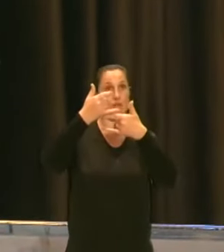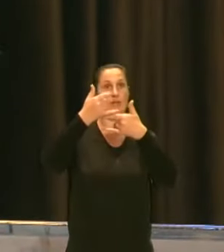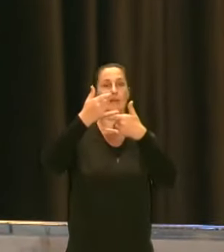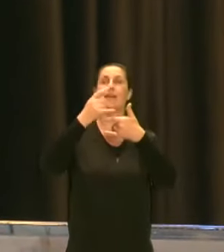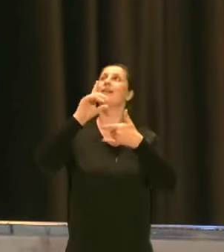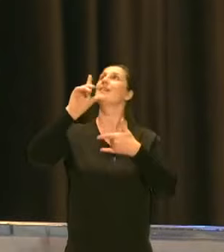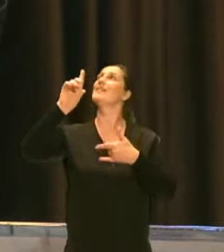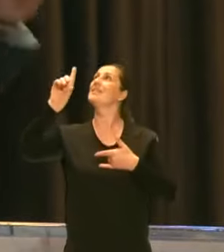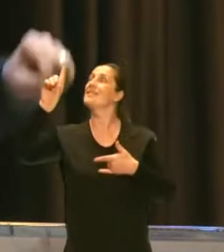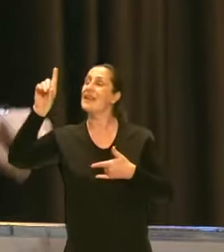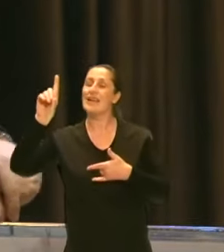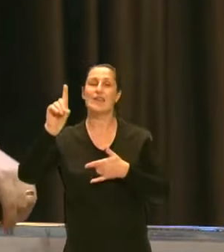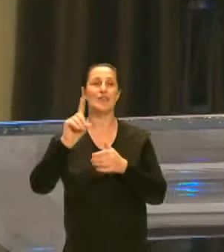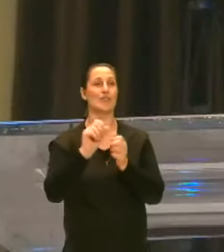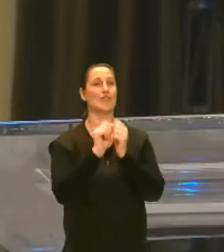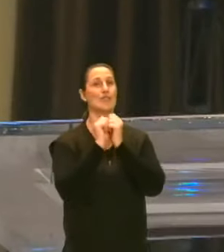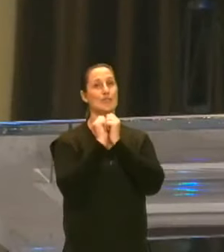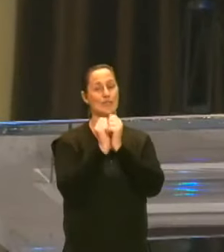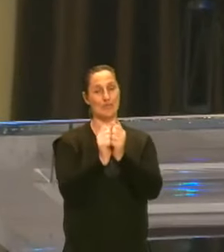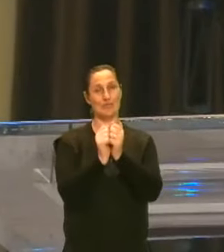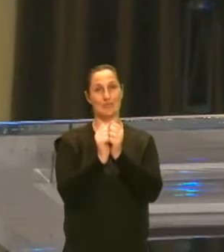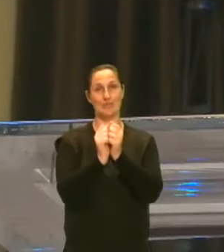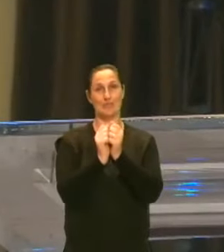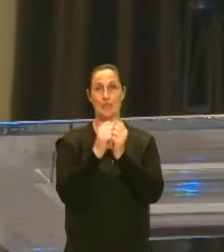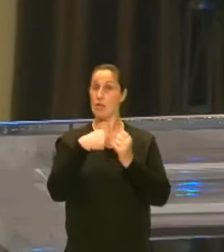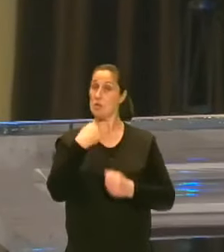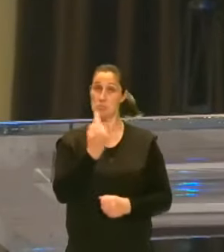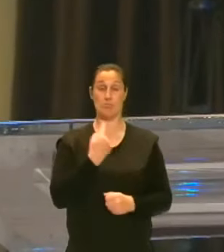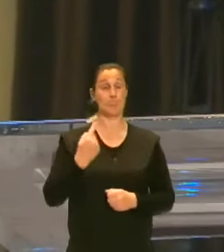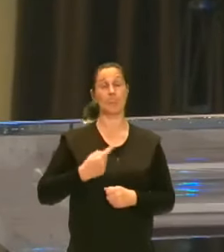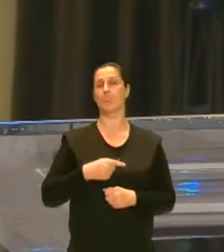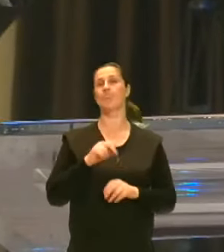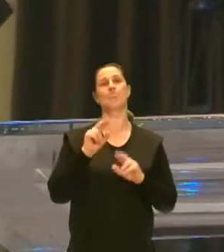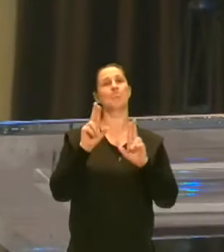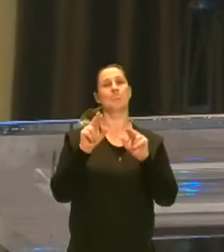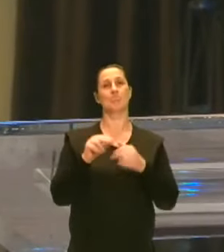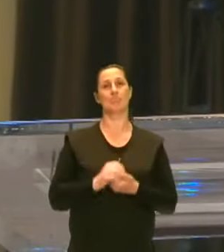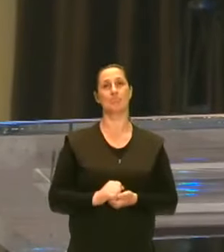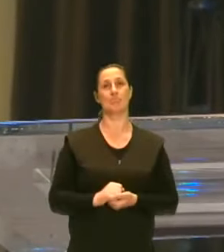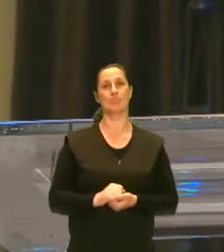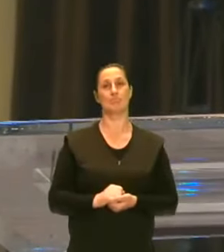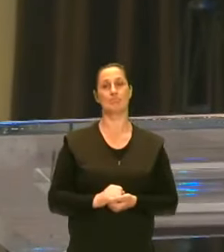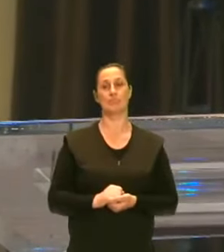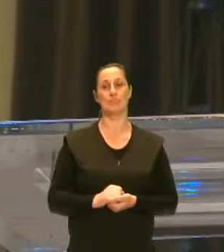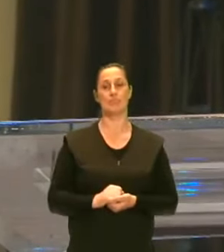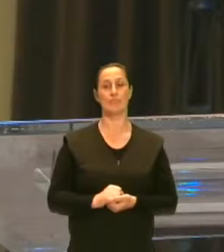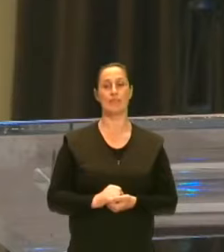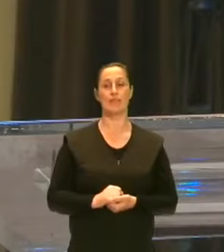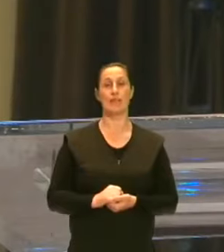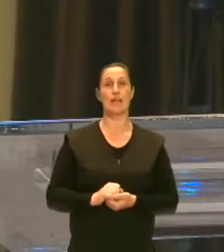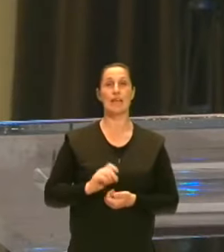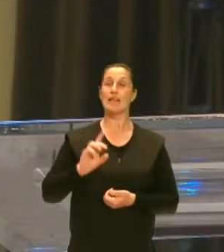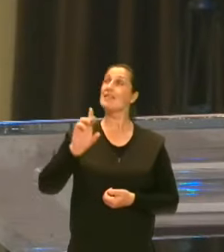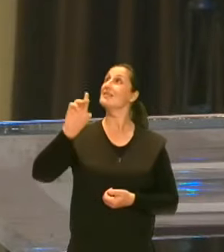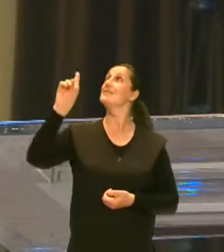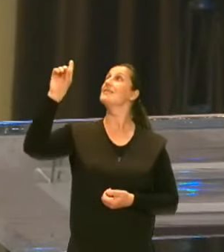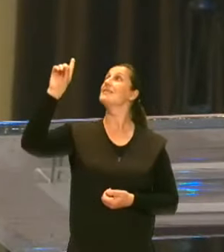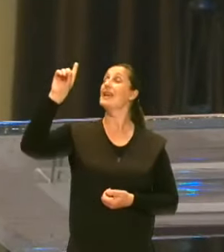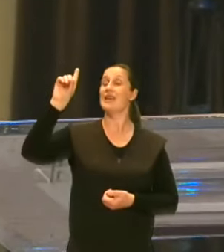Deus não me deixou sozinho. E Deus socorreu a igreja, e Deus fez algo que eu não podia fazer. Ele abriu um caminho no